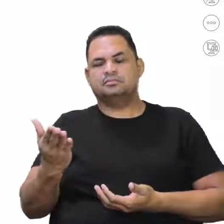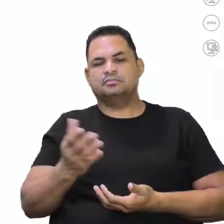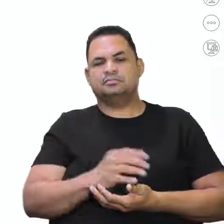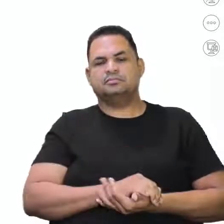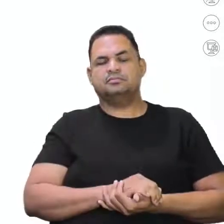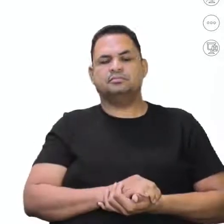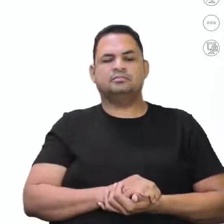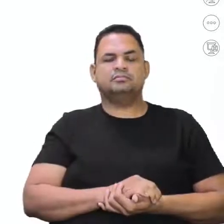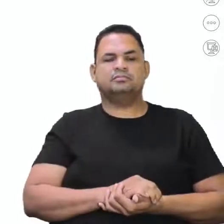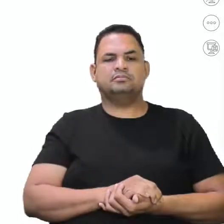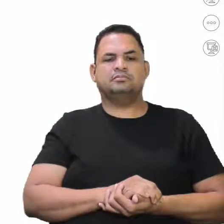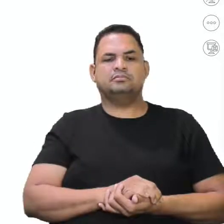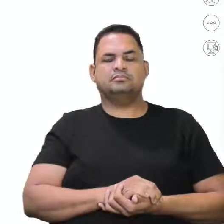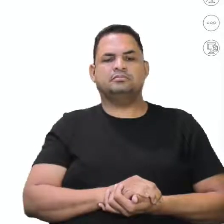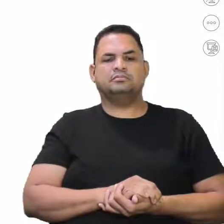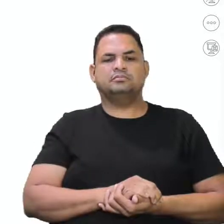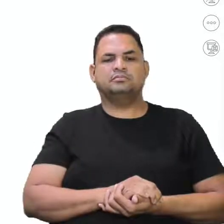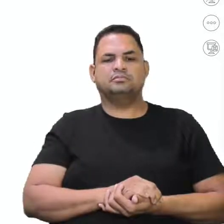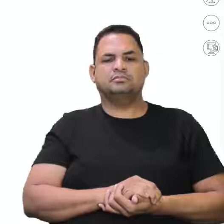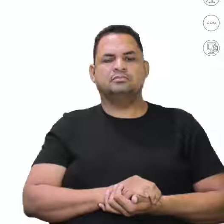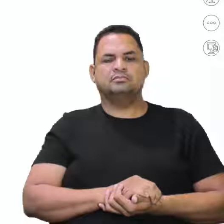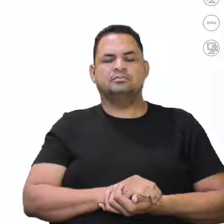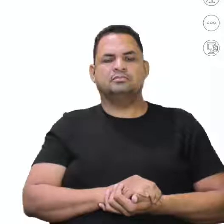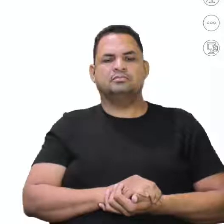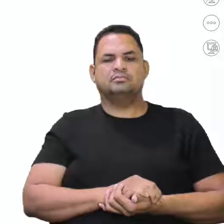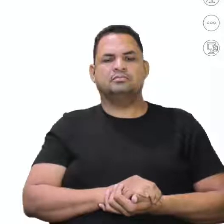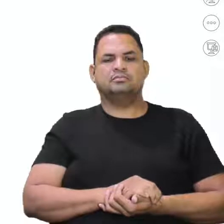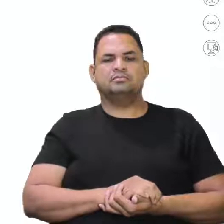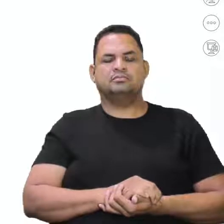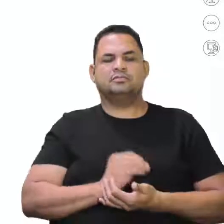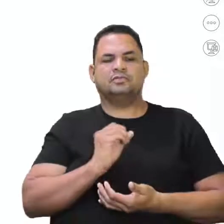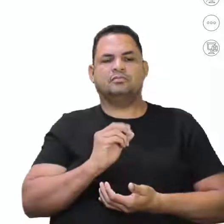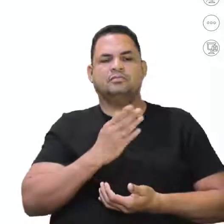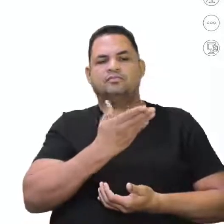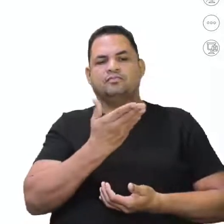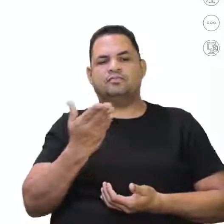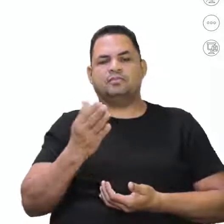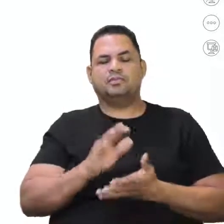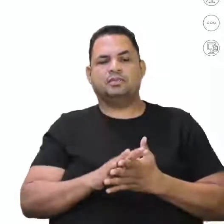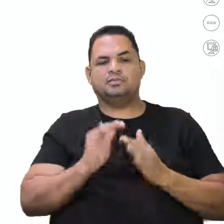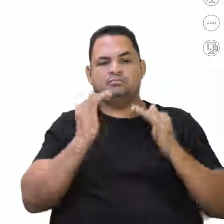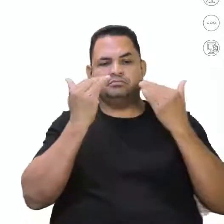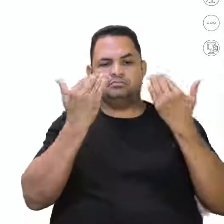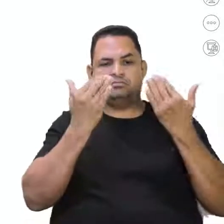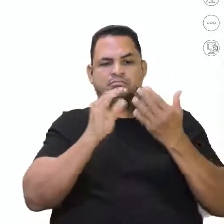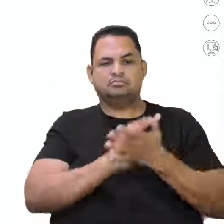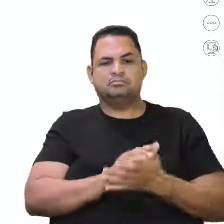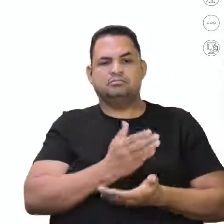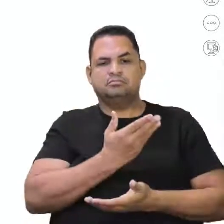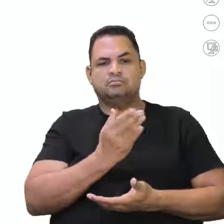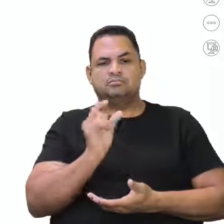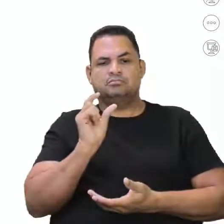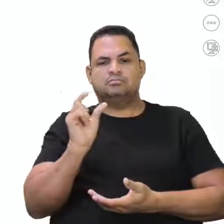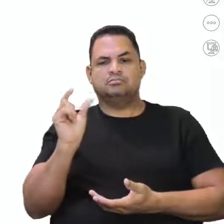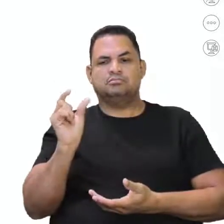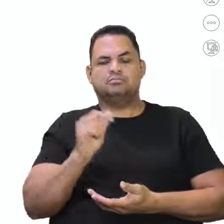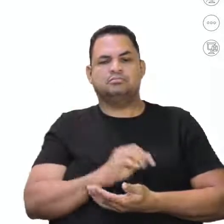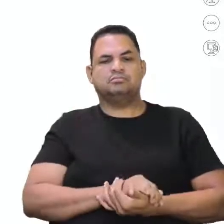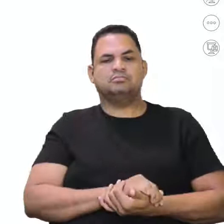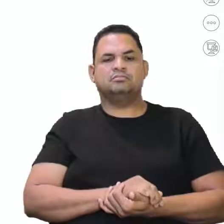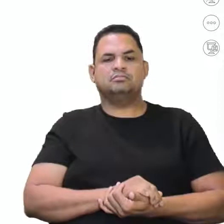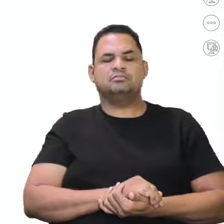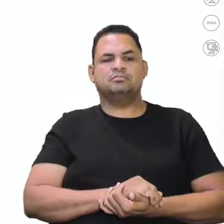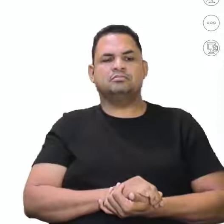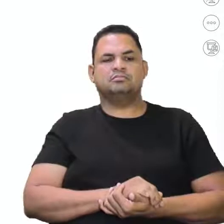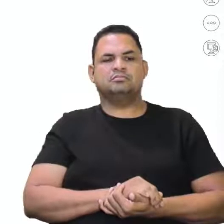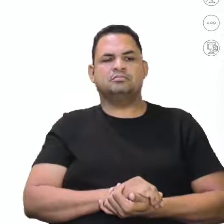on the other hand e however, alright? Então, presta bem atenção aí. People